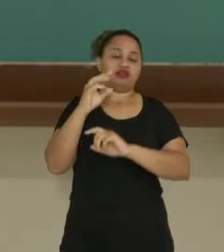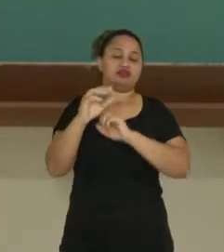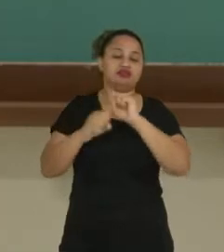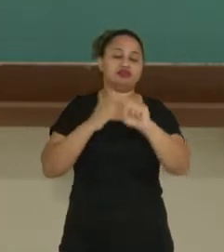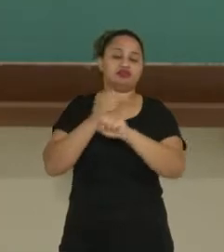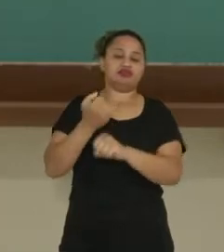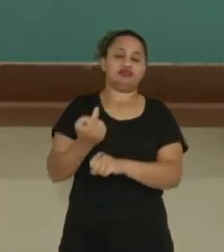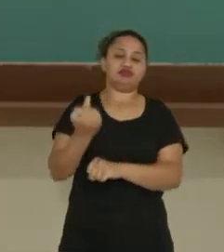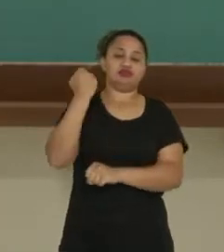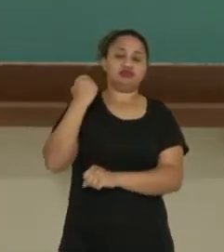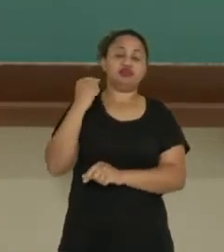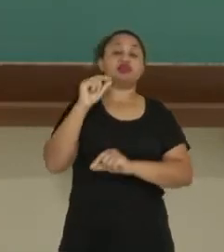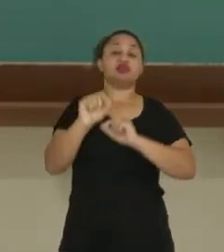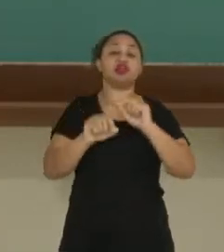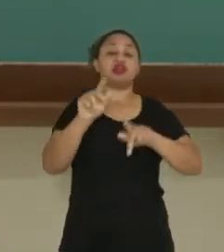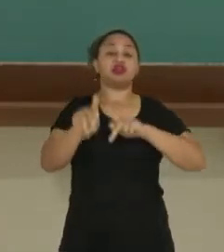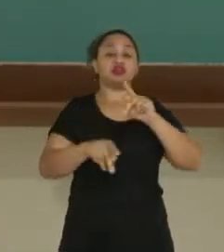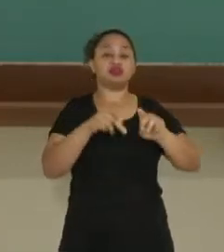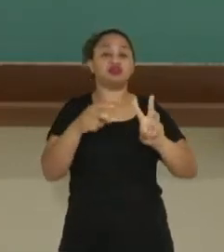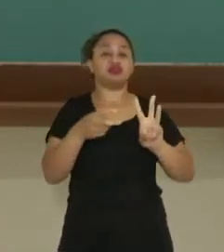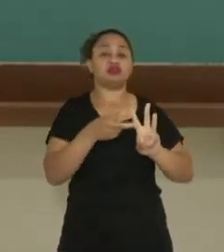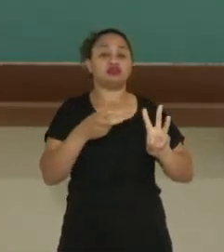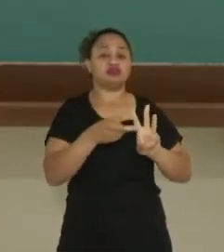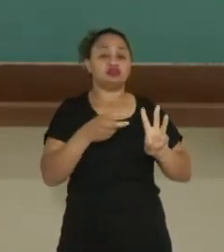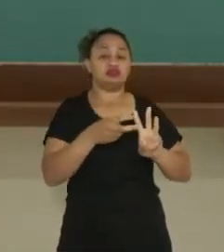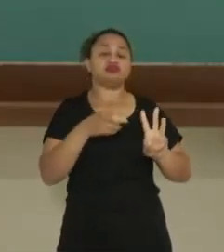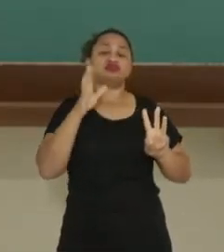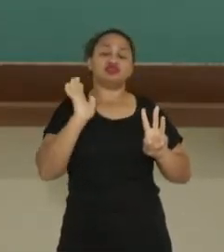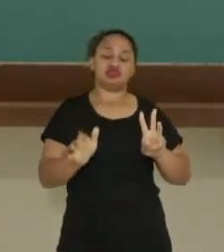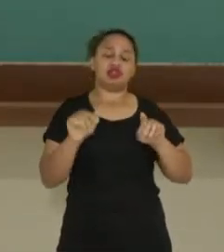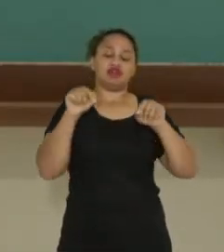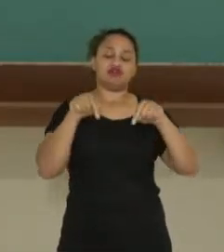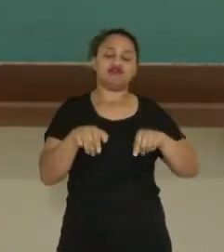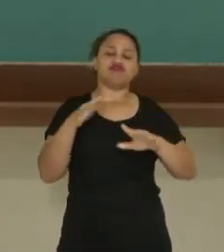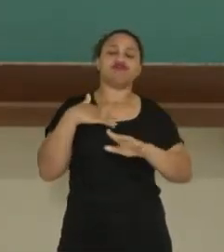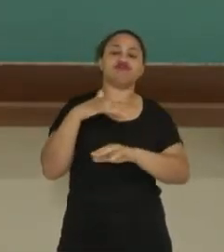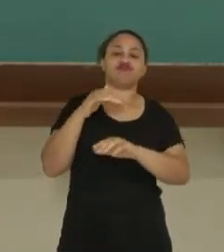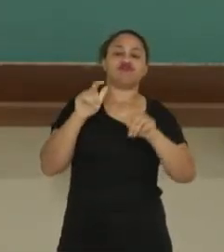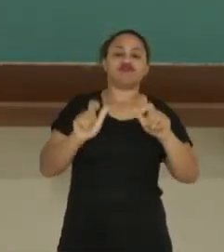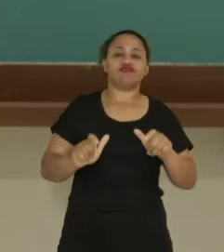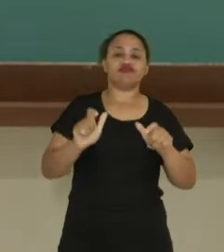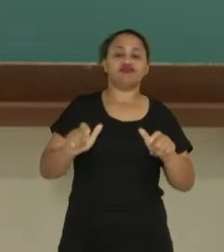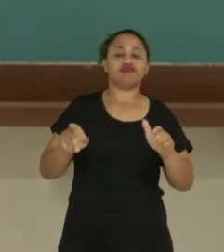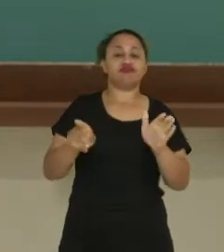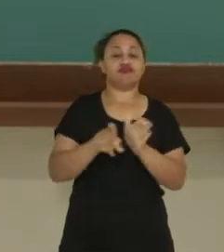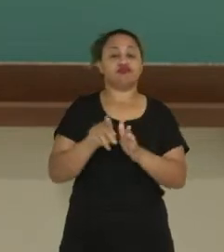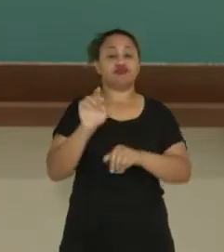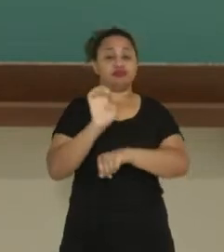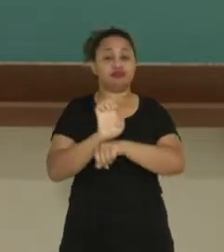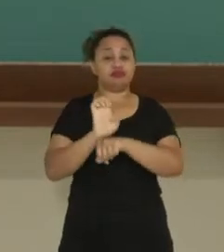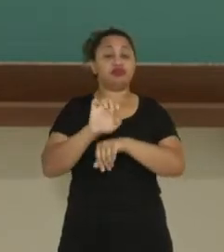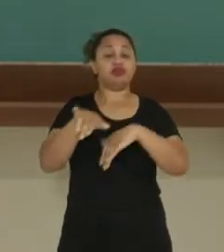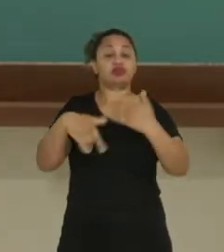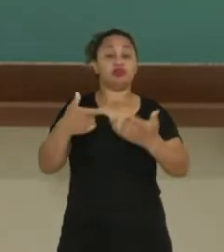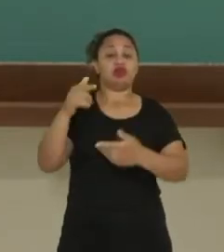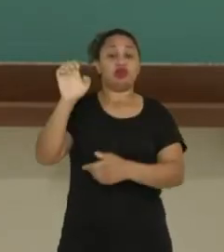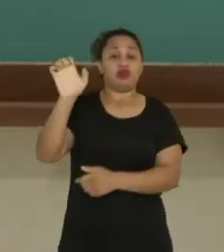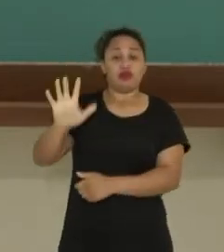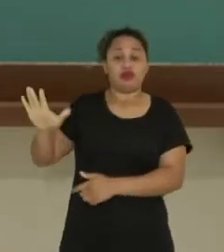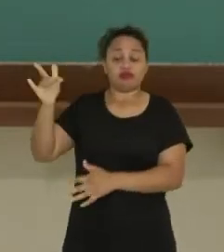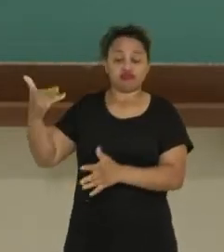nossos povos originários, indígenas que já estavam no nosso território quando o europeu chegou em um